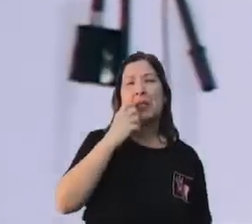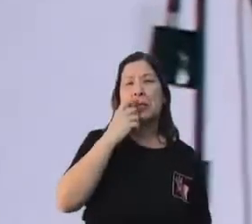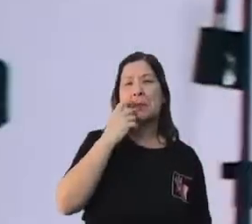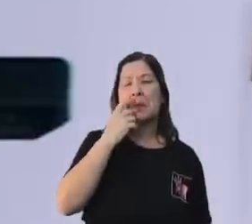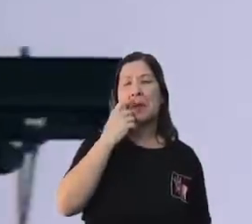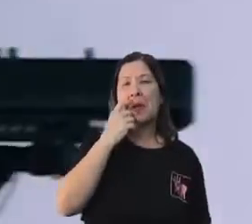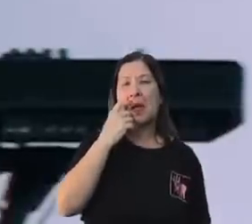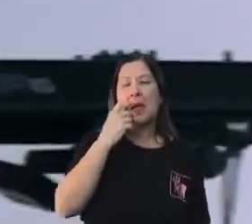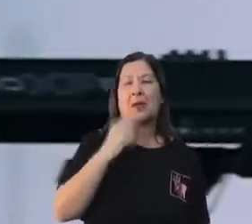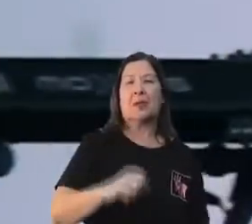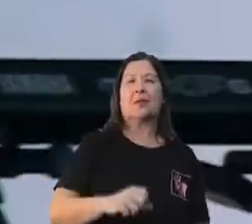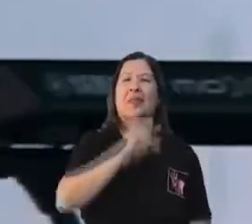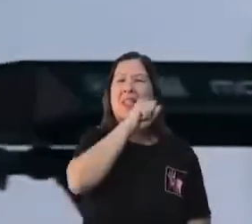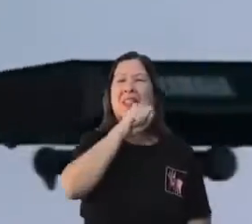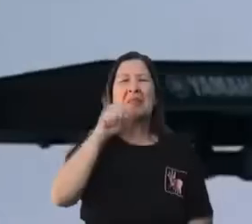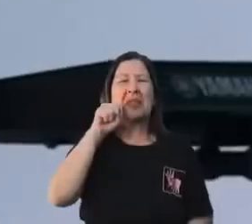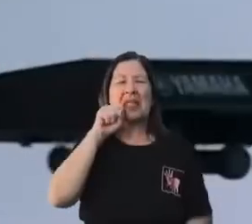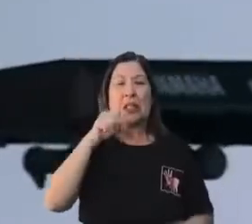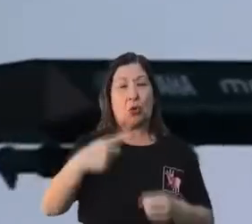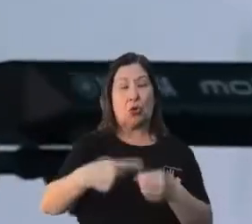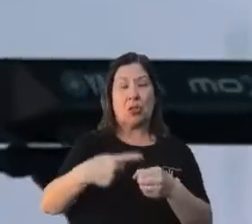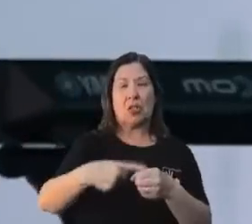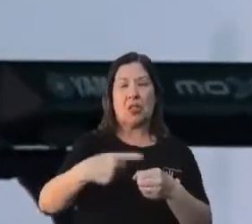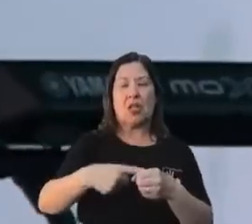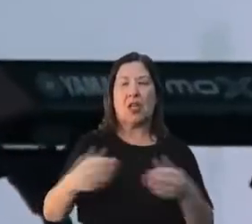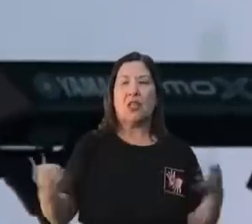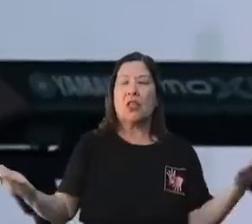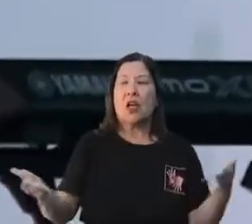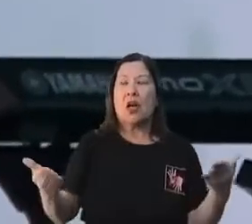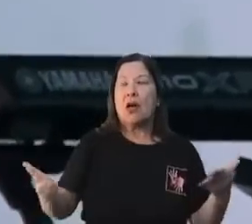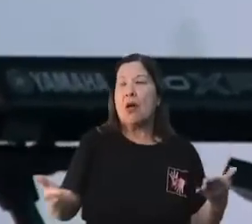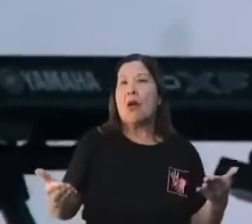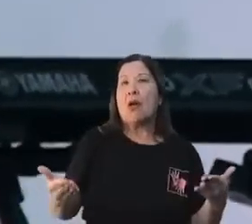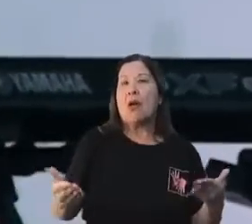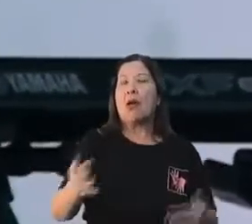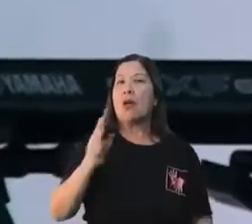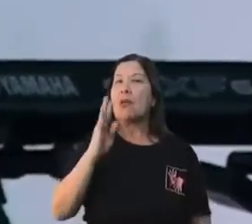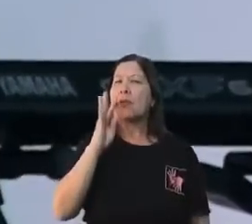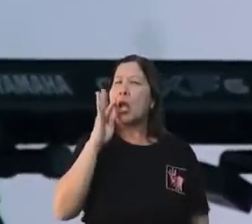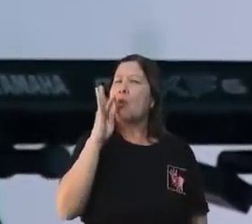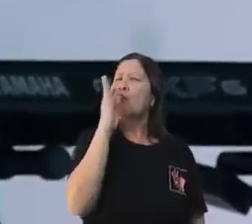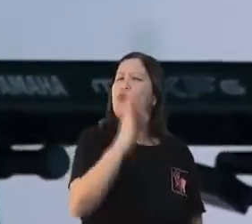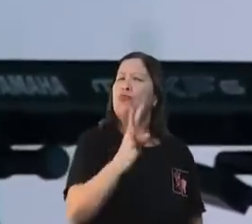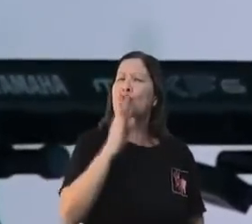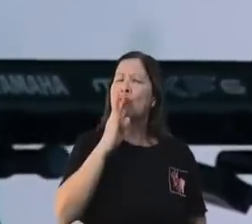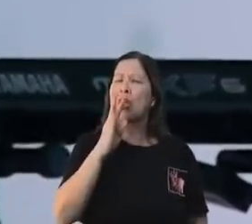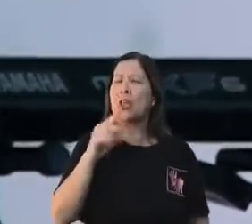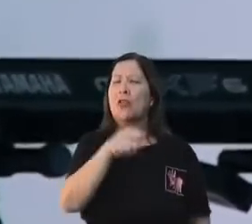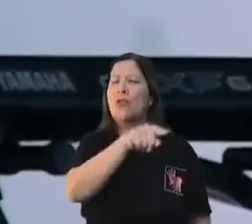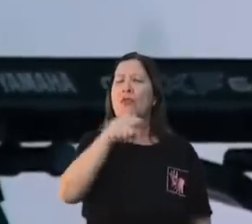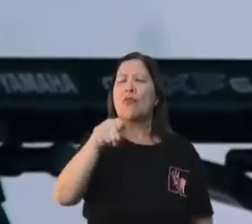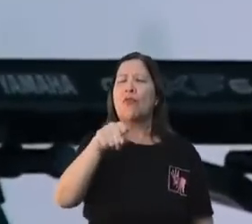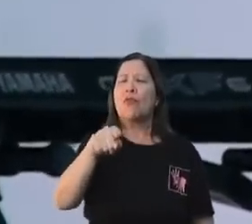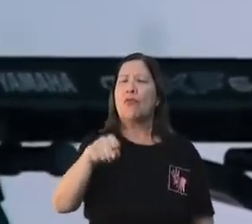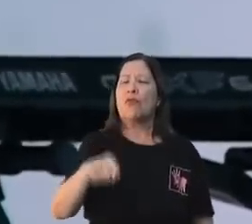agora cerca Jerusalém, e dá um recado abusado para Ezequias: renda-se, porque Deus nenhum pode livrar você da minha